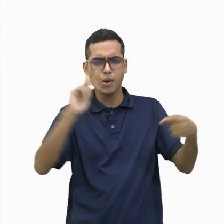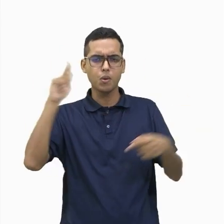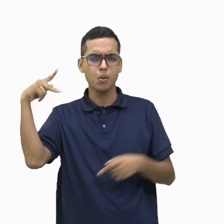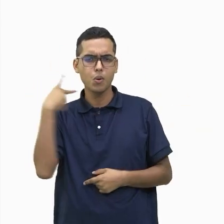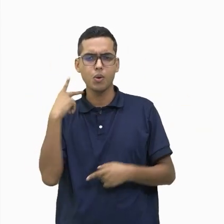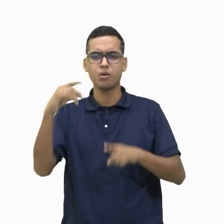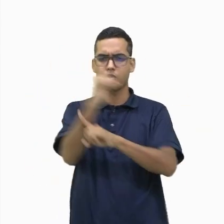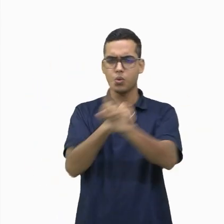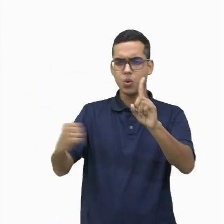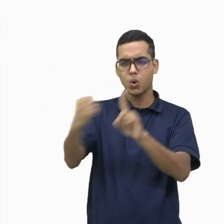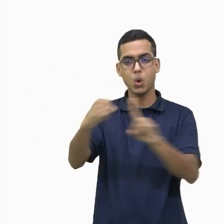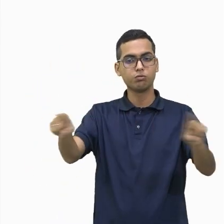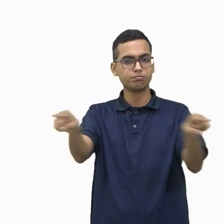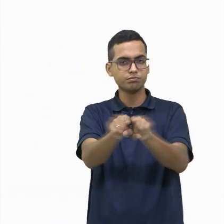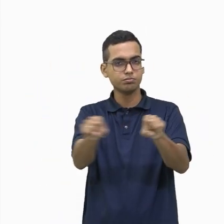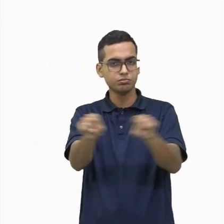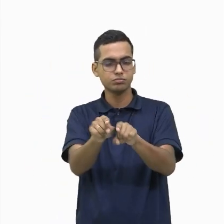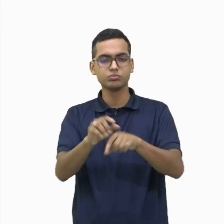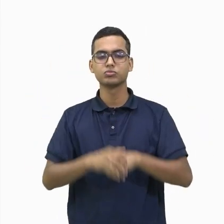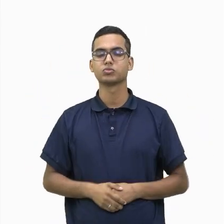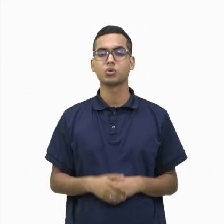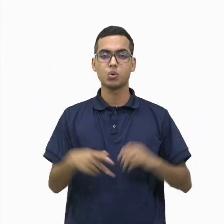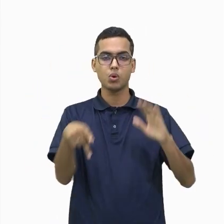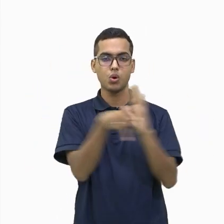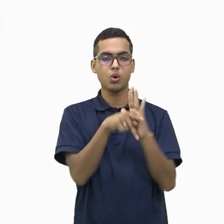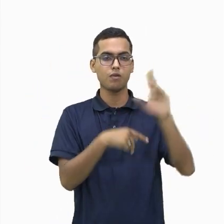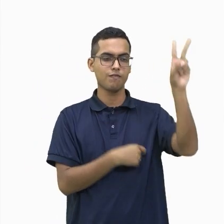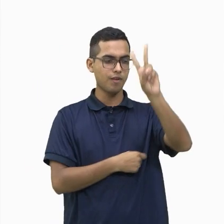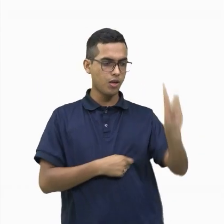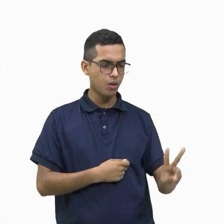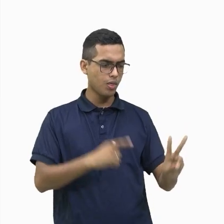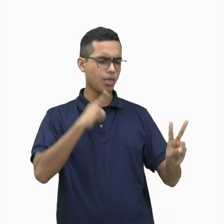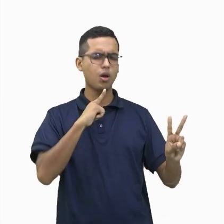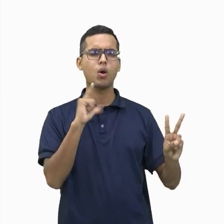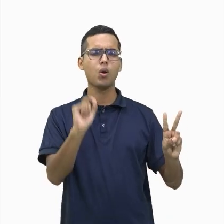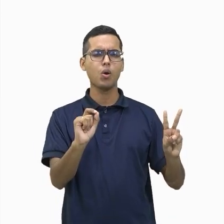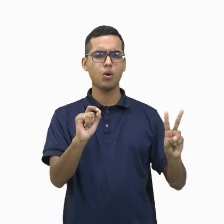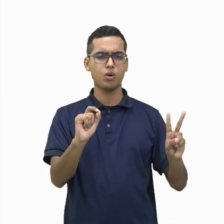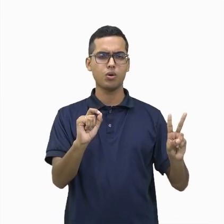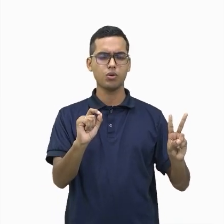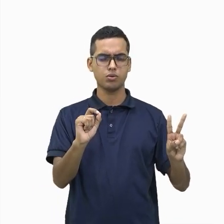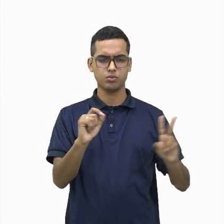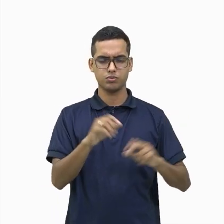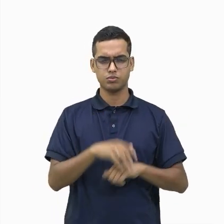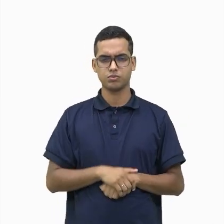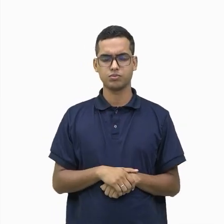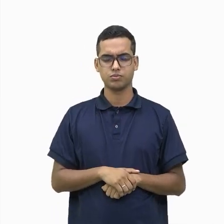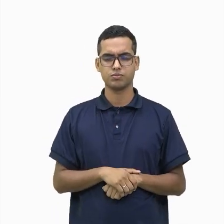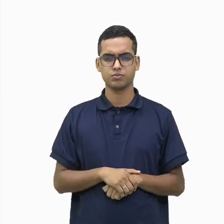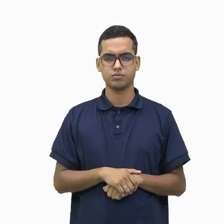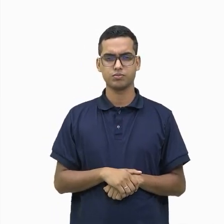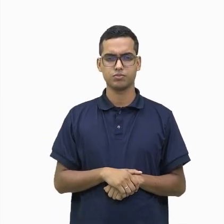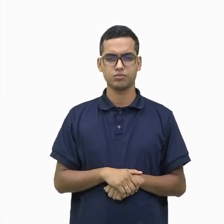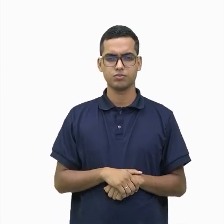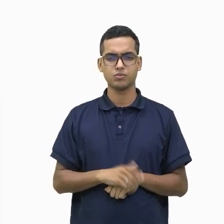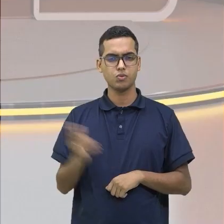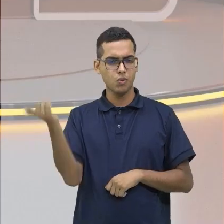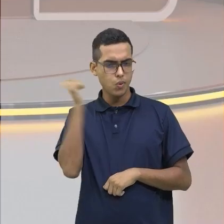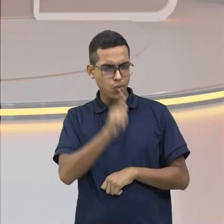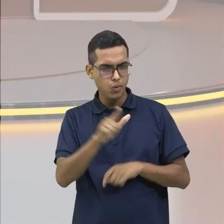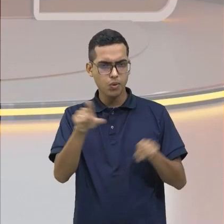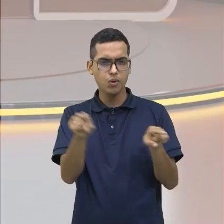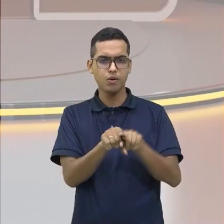sociais, que acaba, né, fazendo com que a Venezuela tenha, né, um certo breque ali em relação a outros